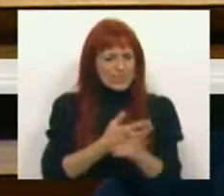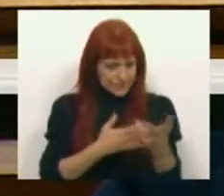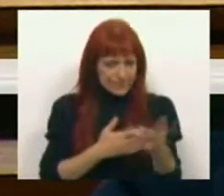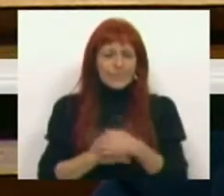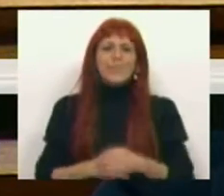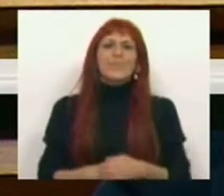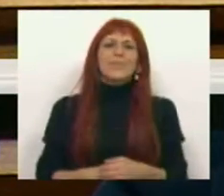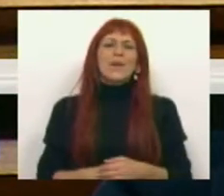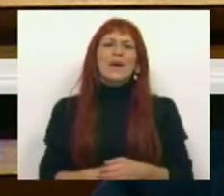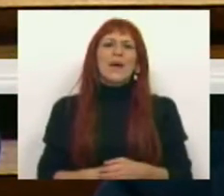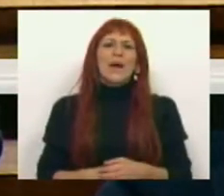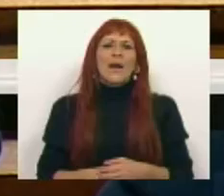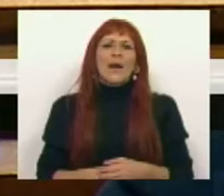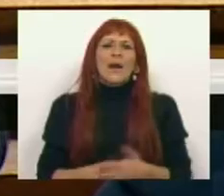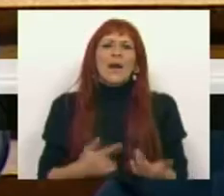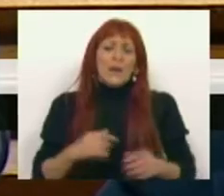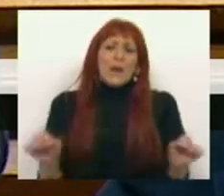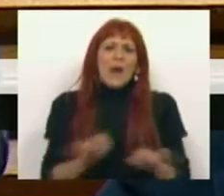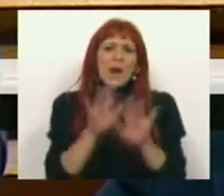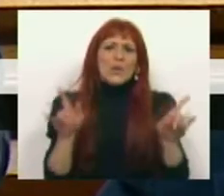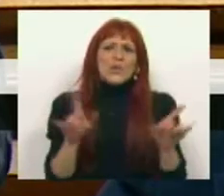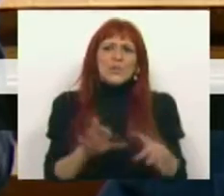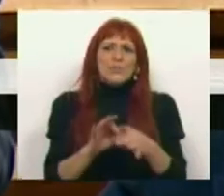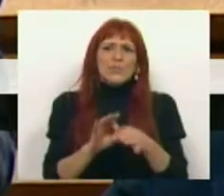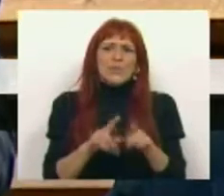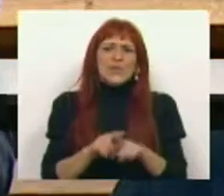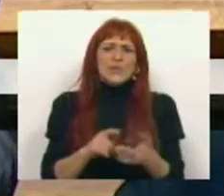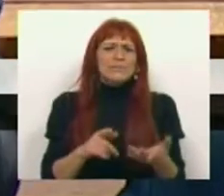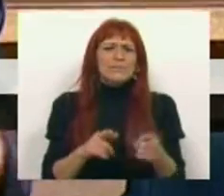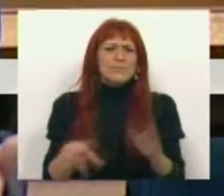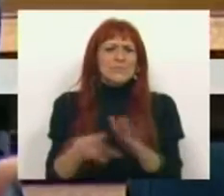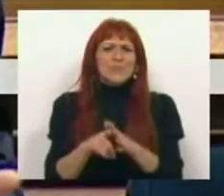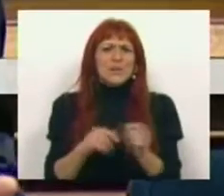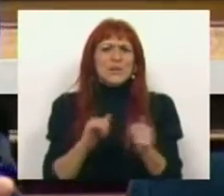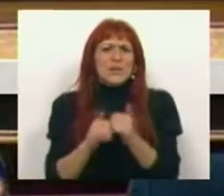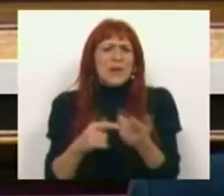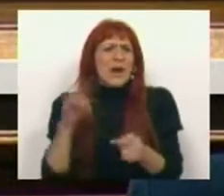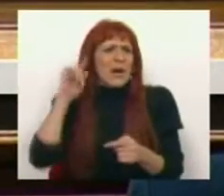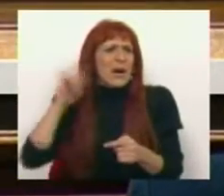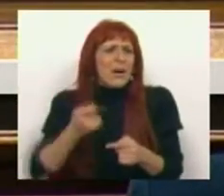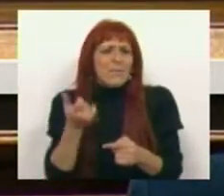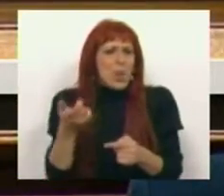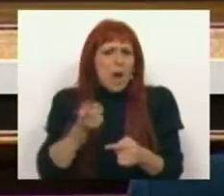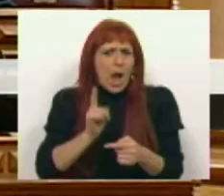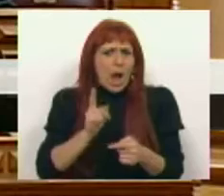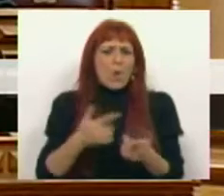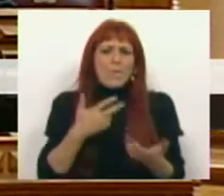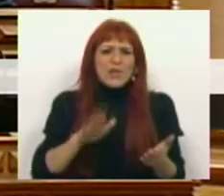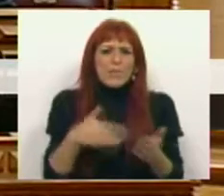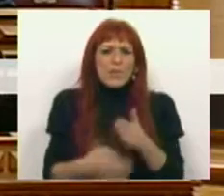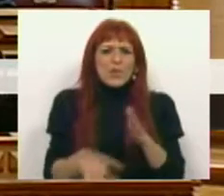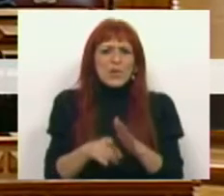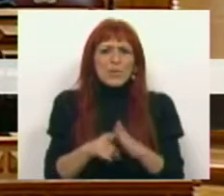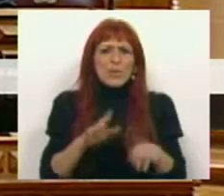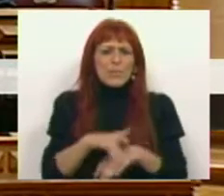Estado. É óbvio que uma consolidação legislativa não é de sumenos, é importante, mas a proposta de